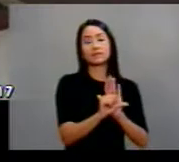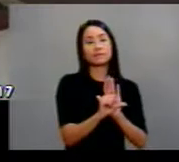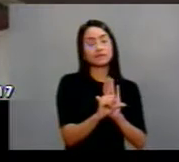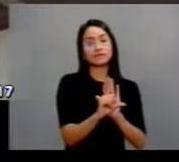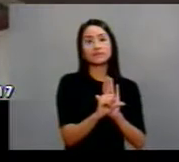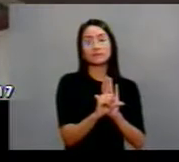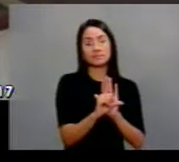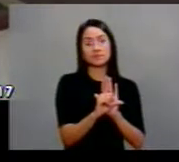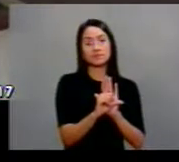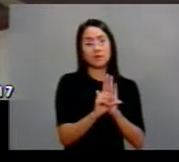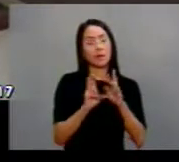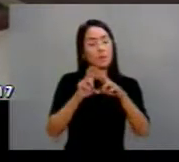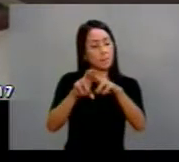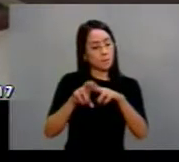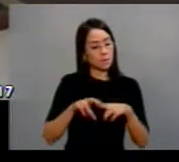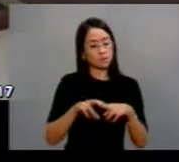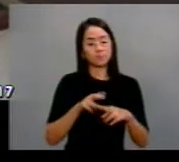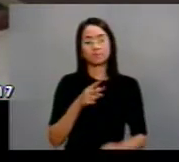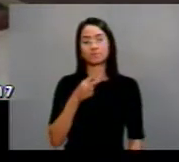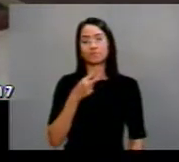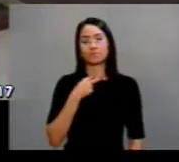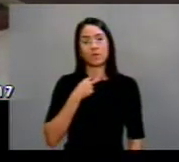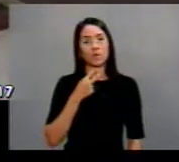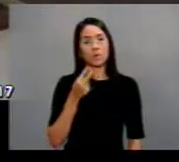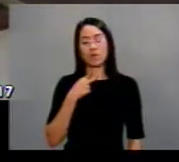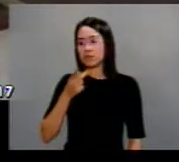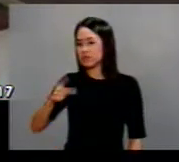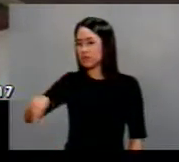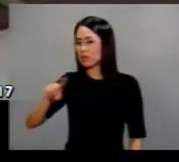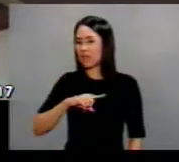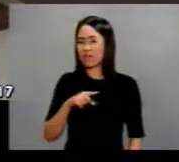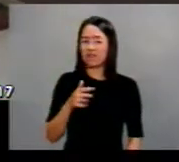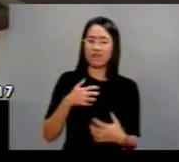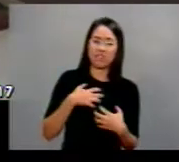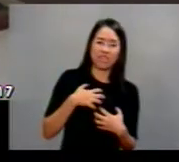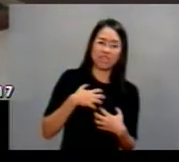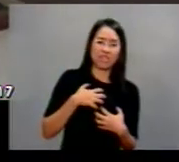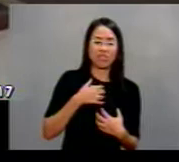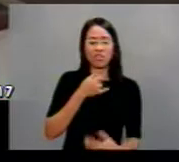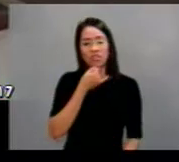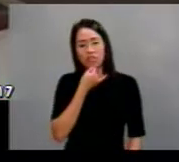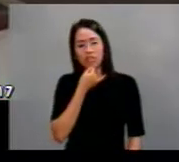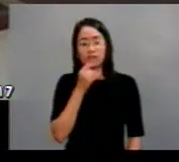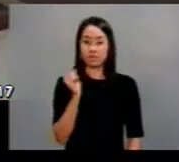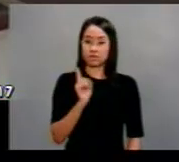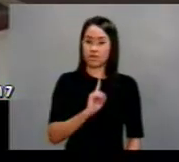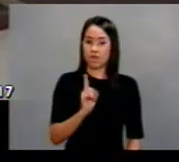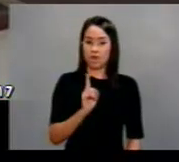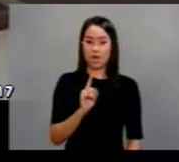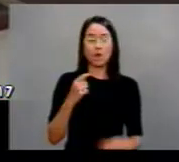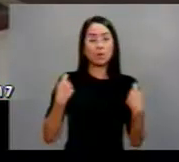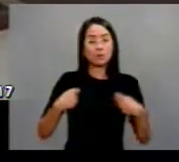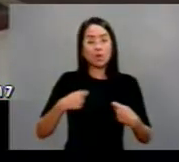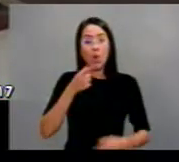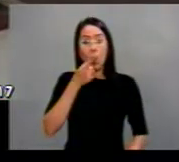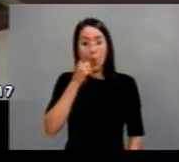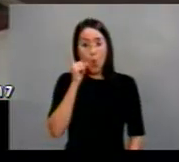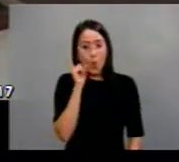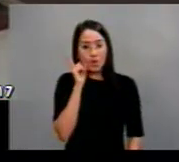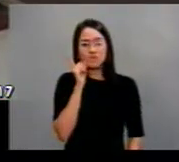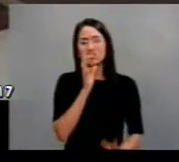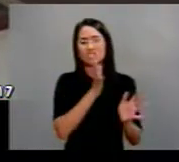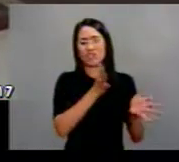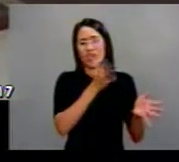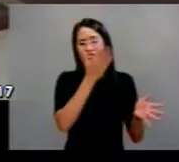história. Por isso nós não podemos nos deixar abater. Em alguma medida, o que aconteceu ontem já estava